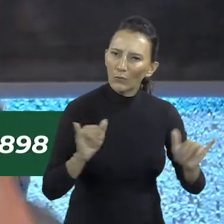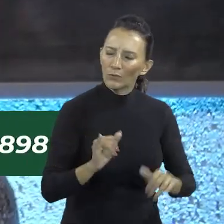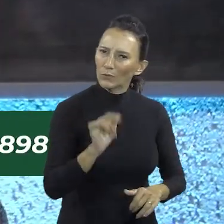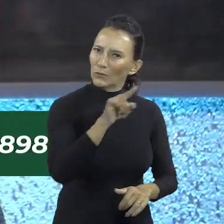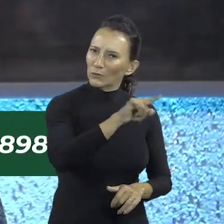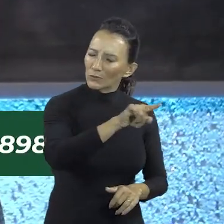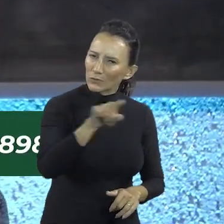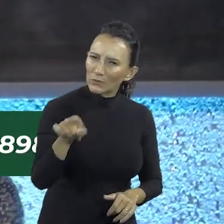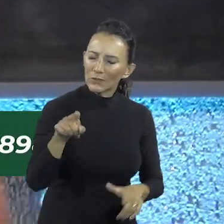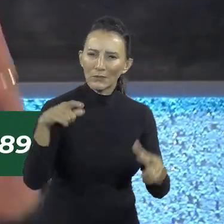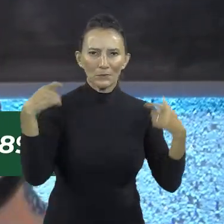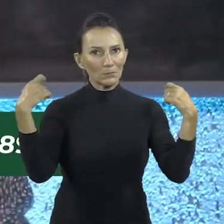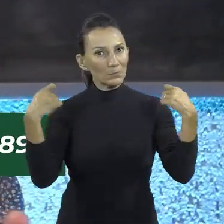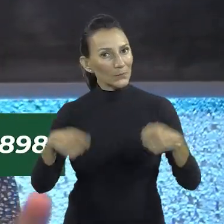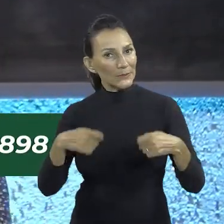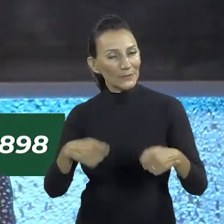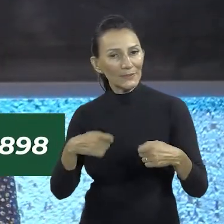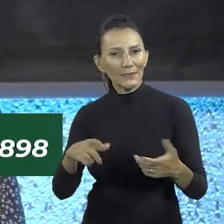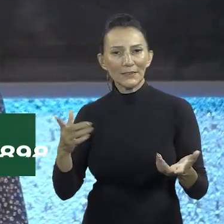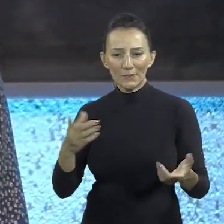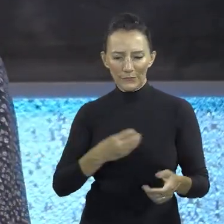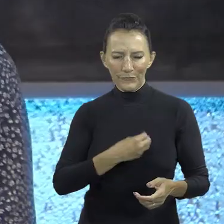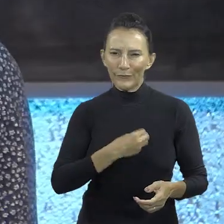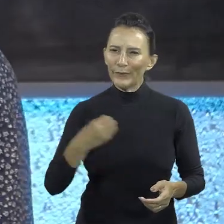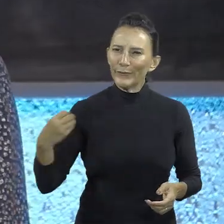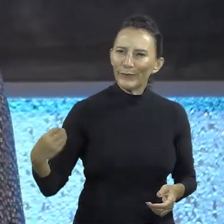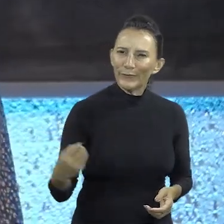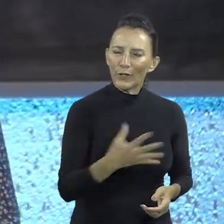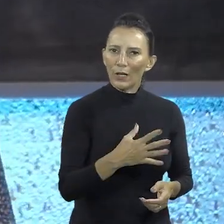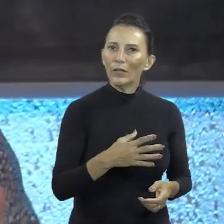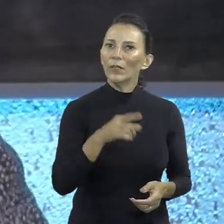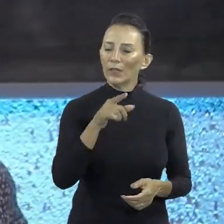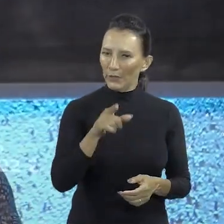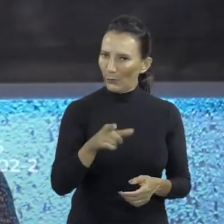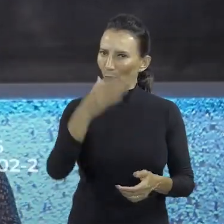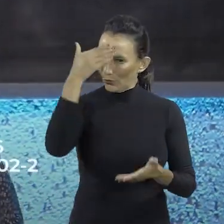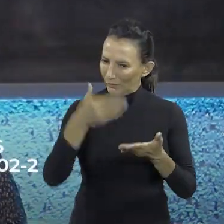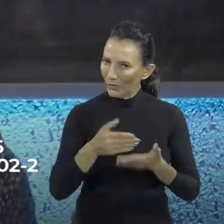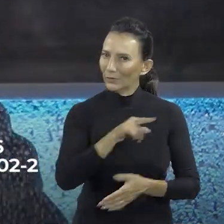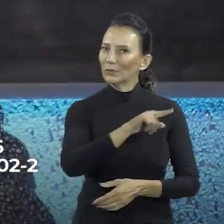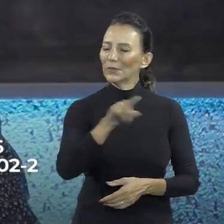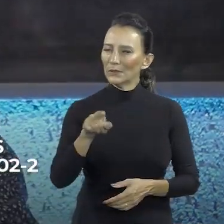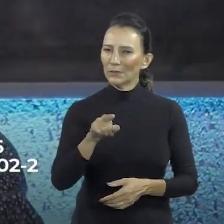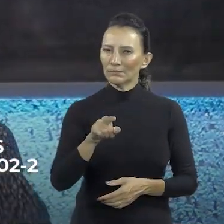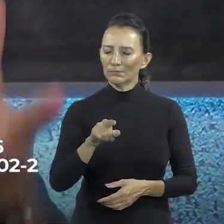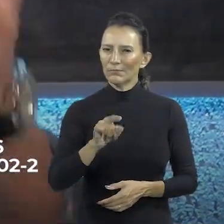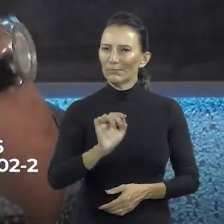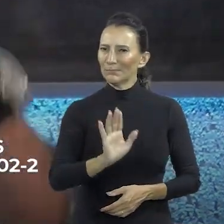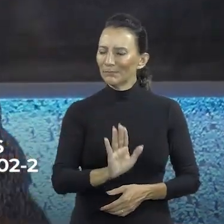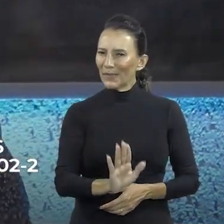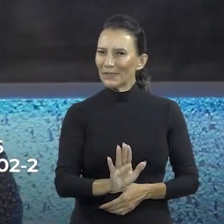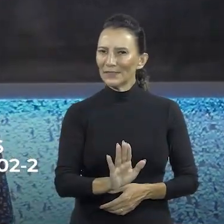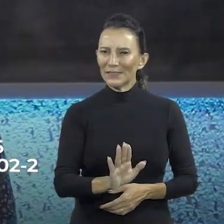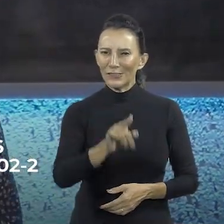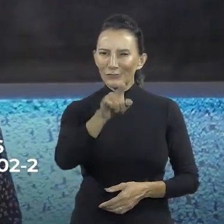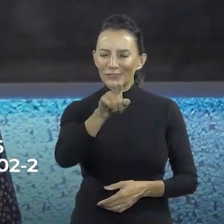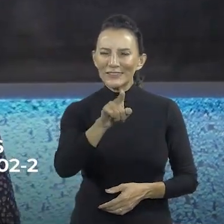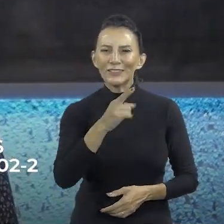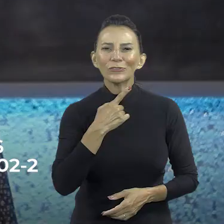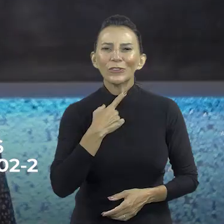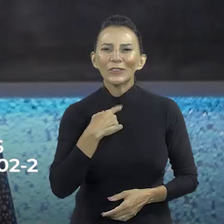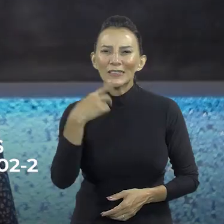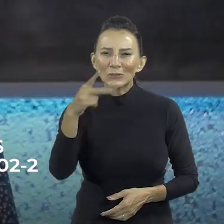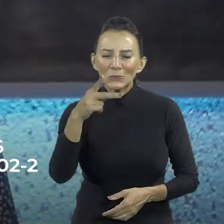que viver uma nova vida, eu conto com vocês, mas pela própria vontade vocês